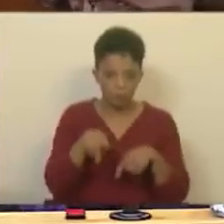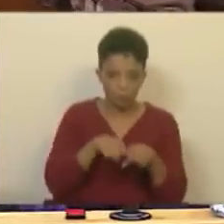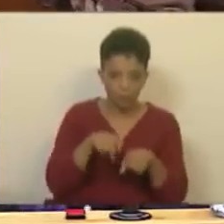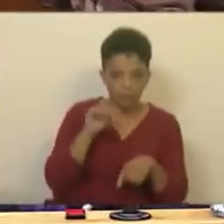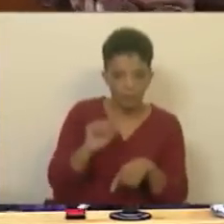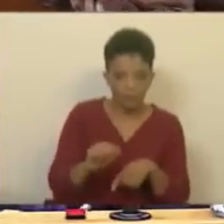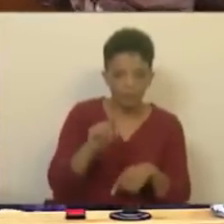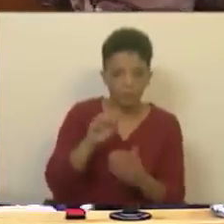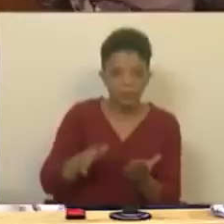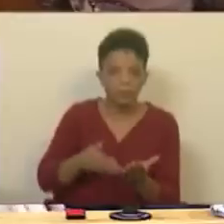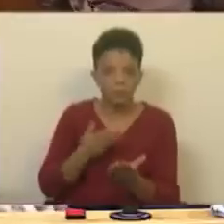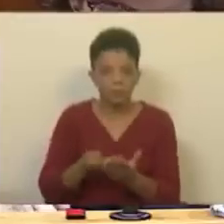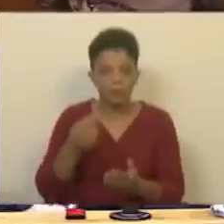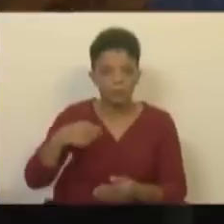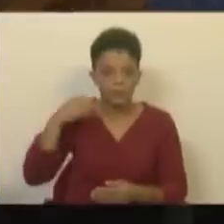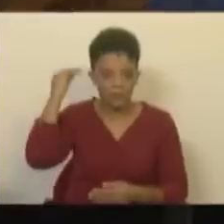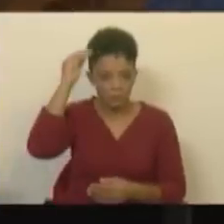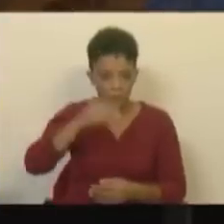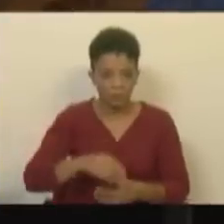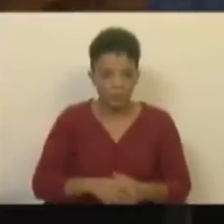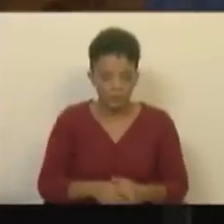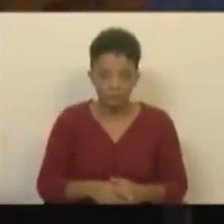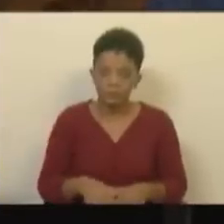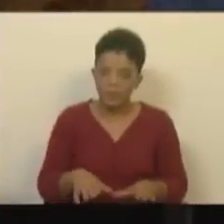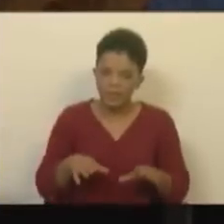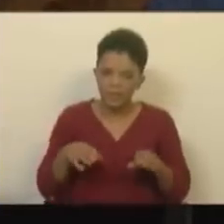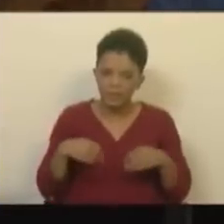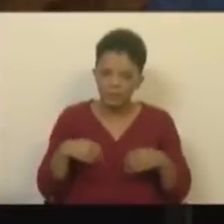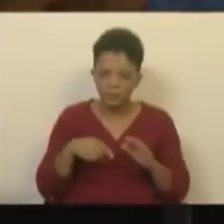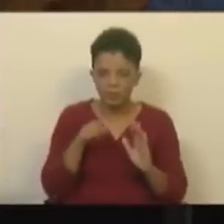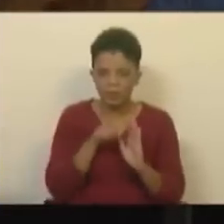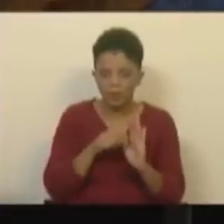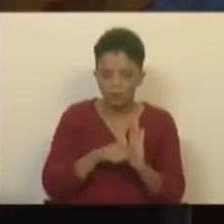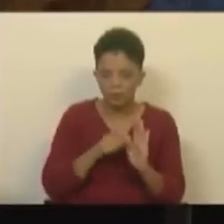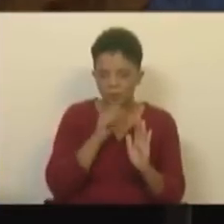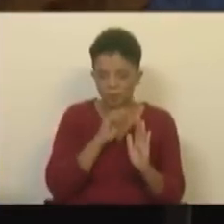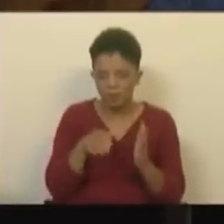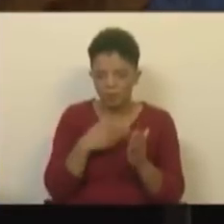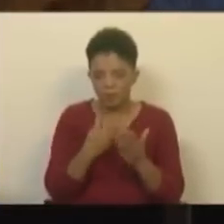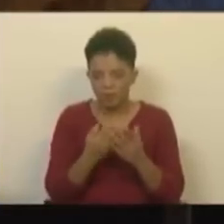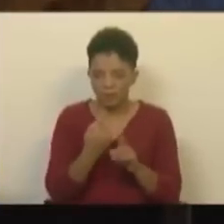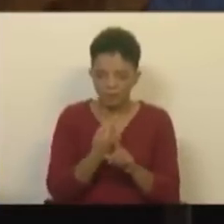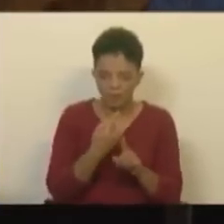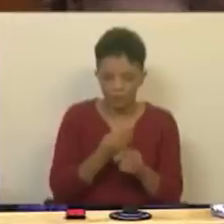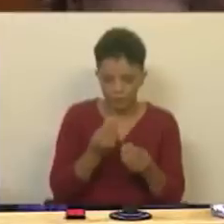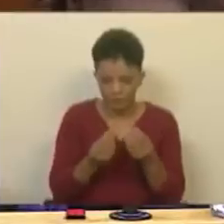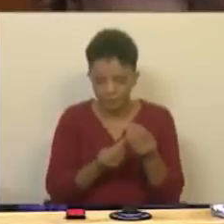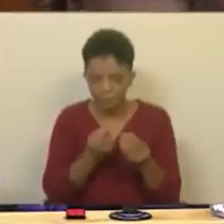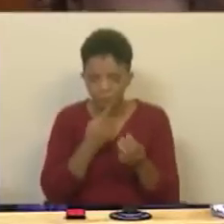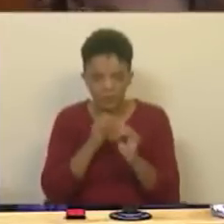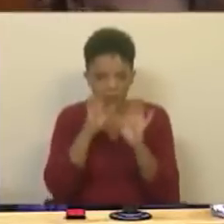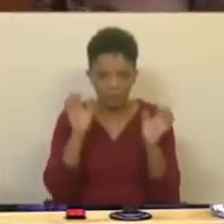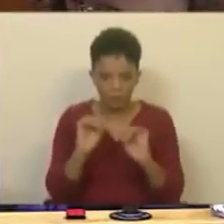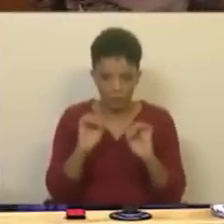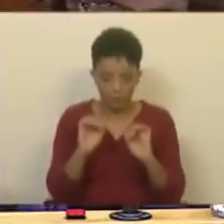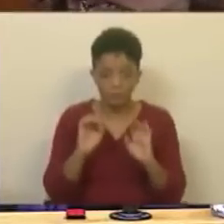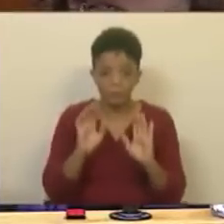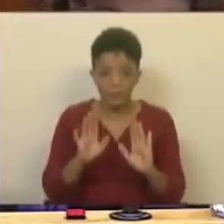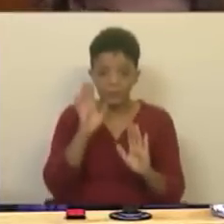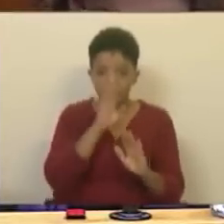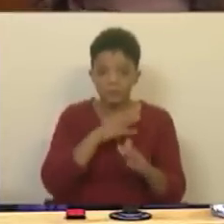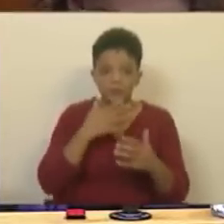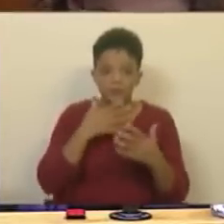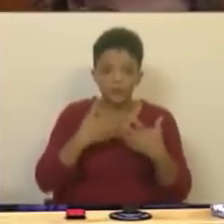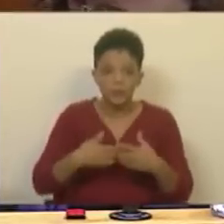E propõe ao presidente da república Eu Admito que esta Norma possa ser objeto várias interpretações e para que não haja qualquer